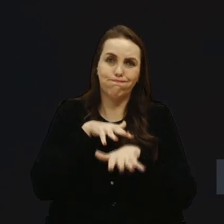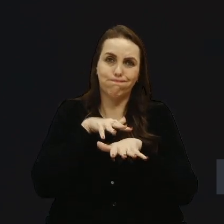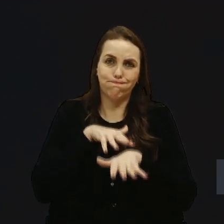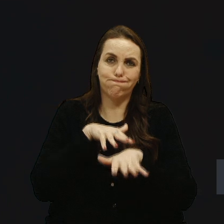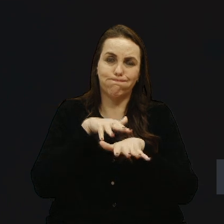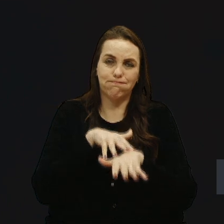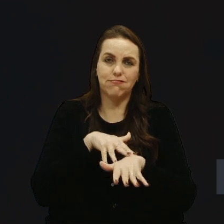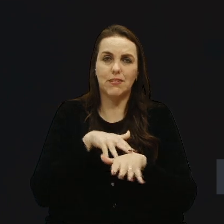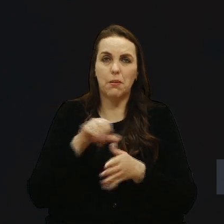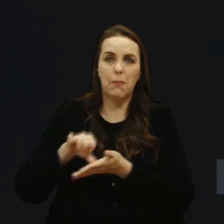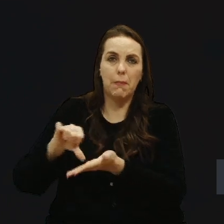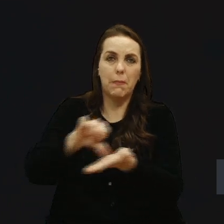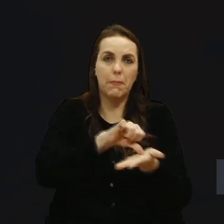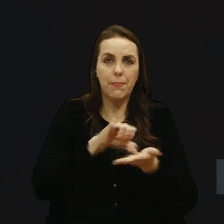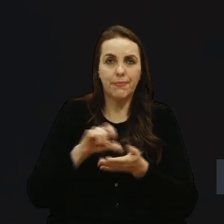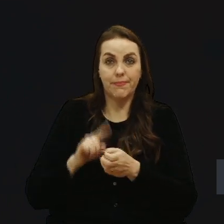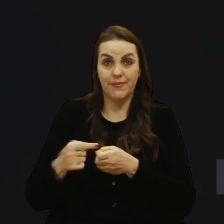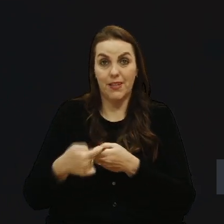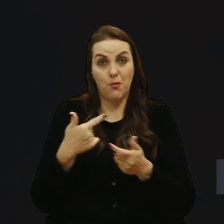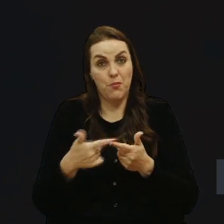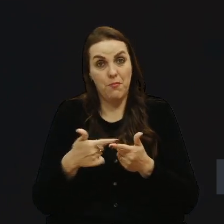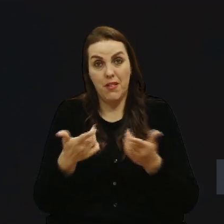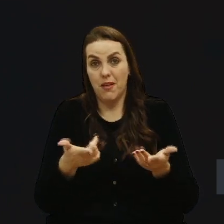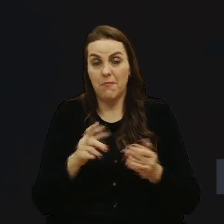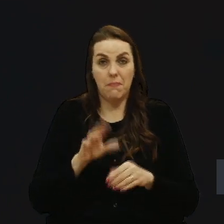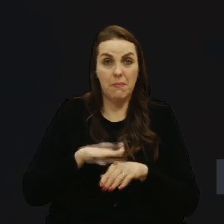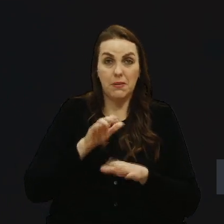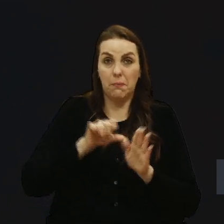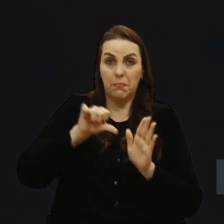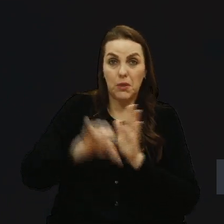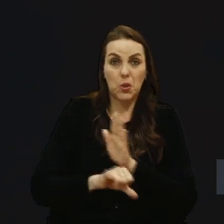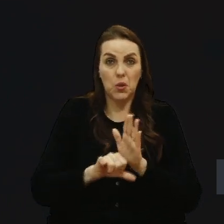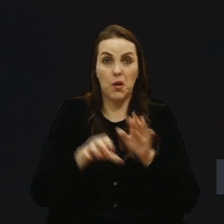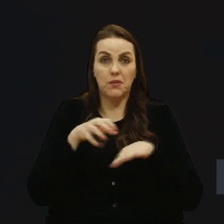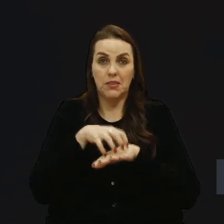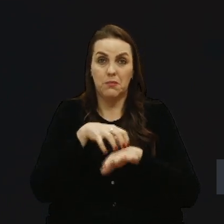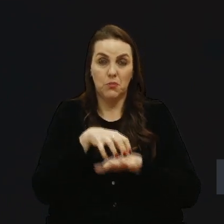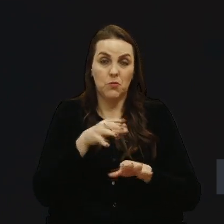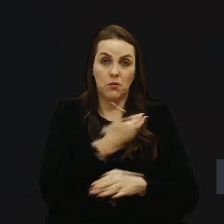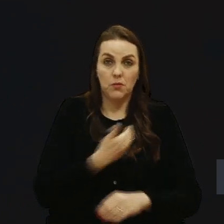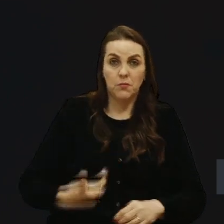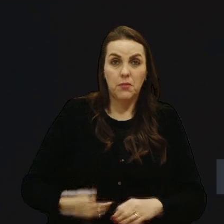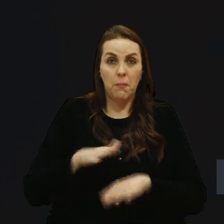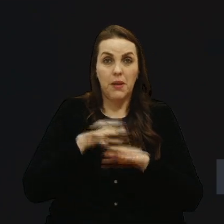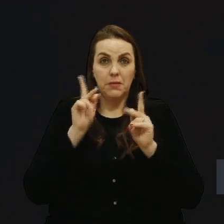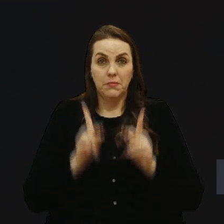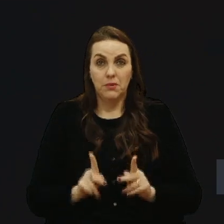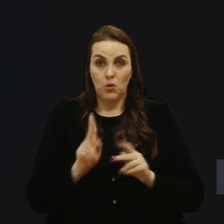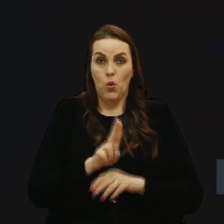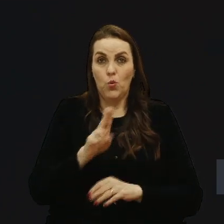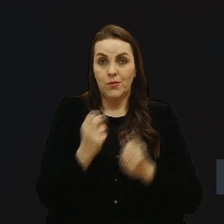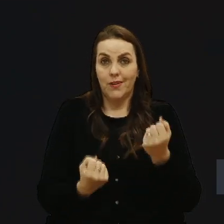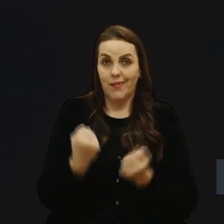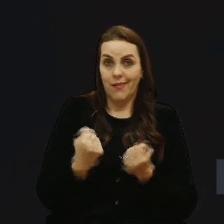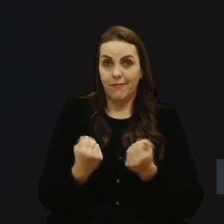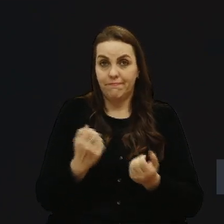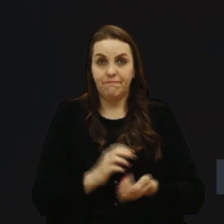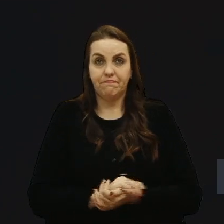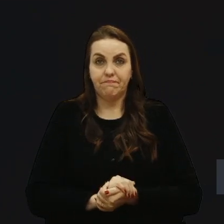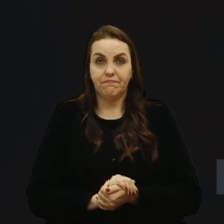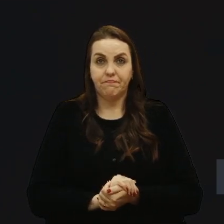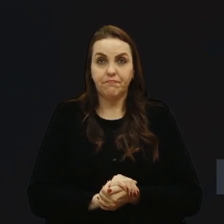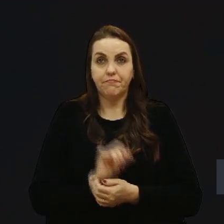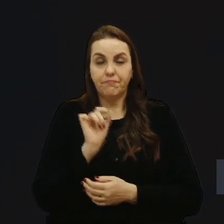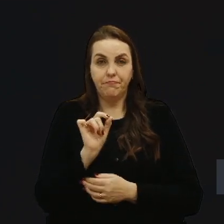vários pontos da cidade, que é um problema, porque quanto mais tu piora o transporte público, mais as pessoas vão usar carro, né? O que te surpreendeu